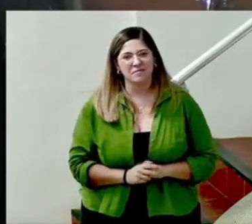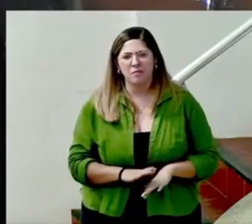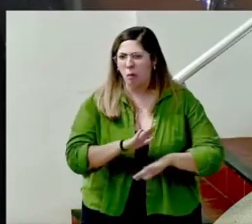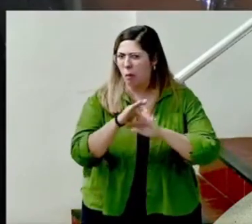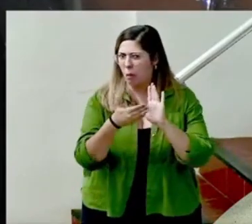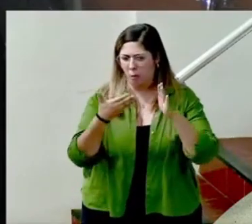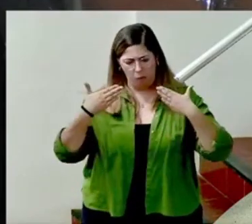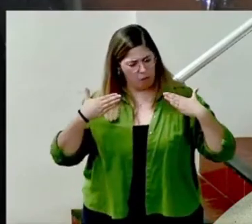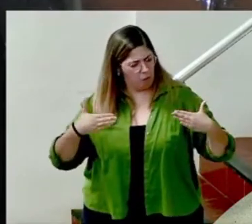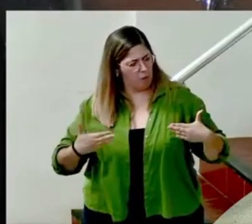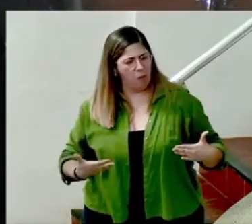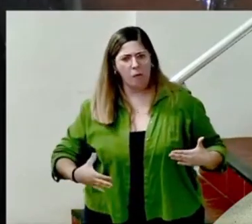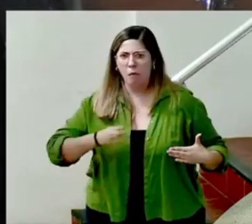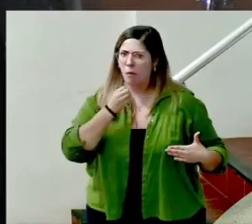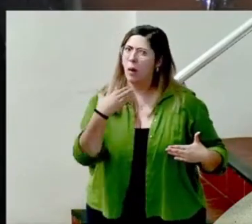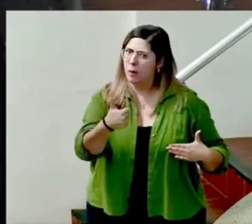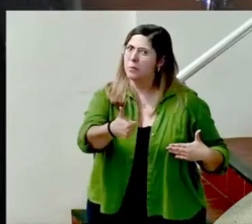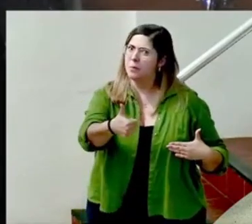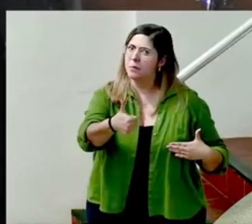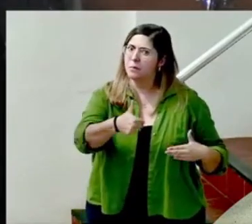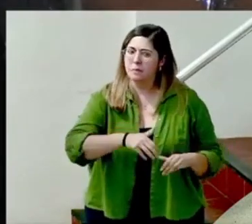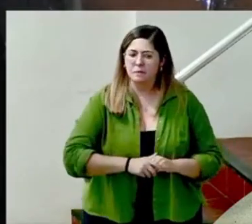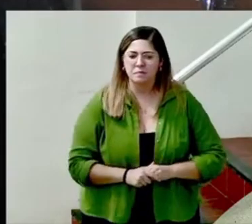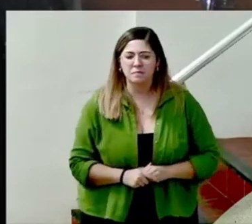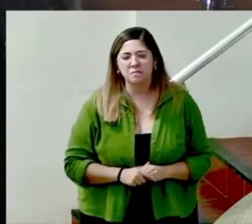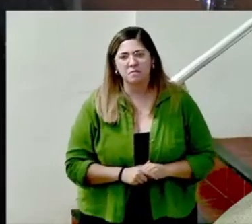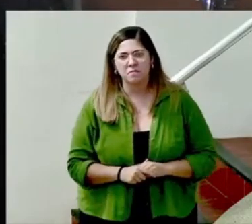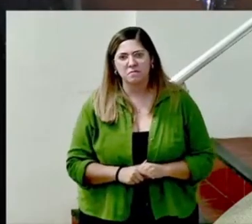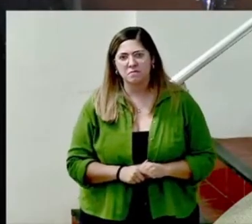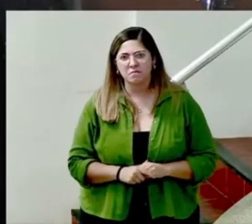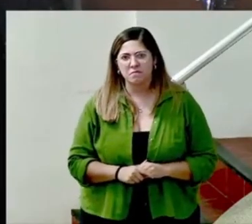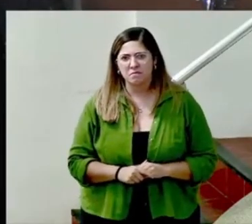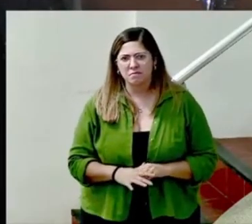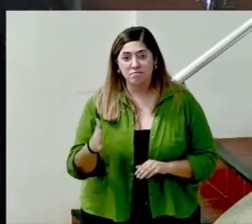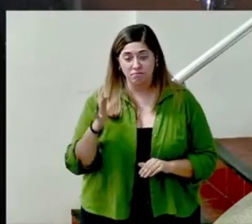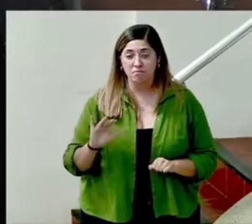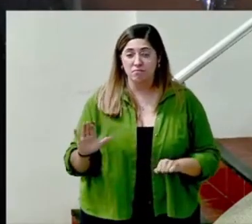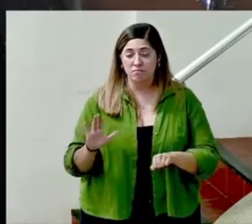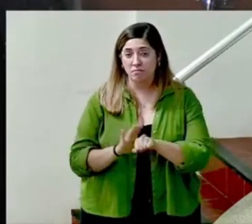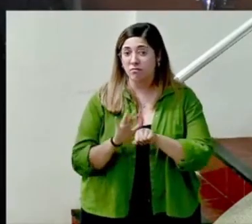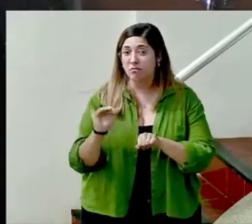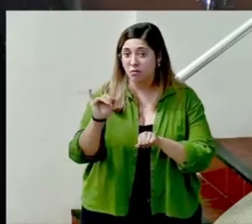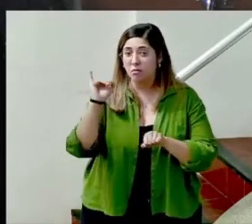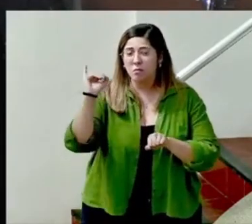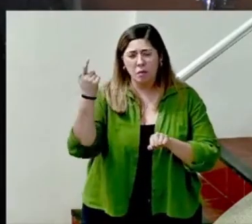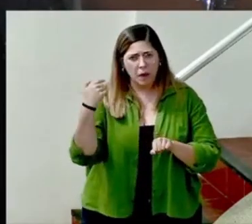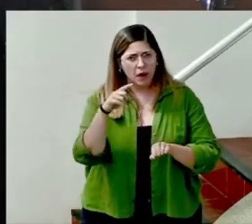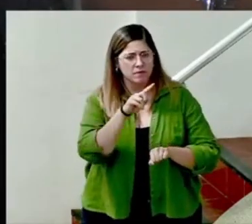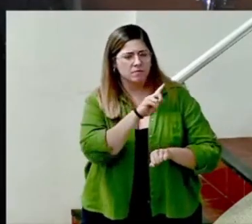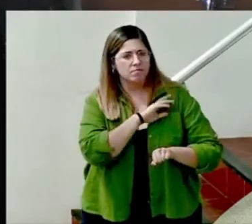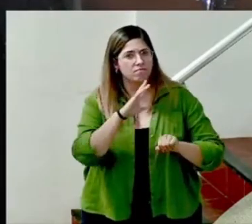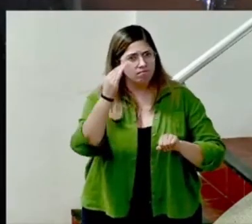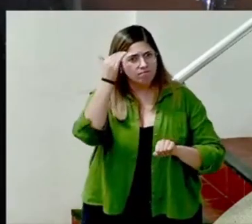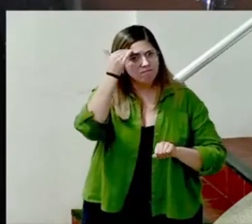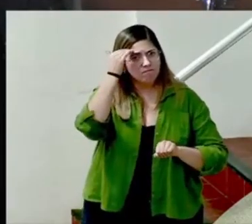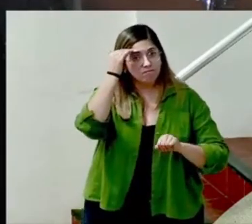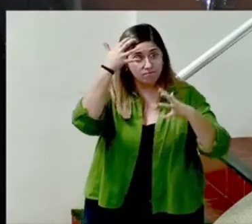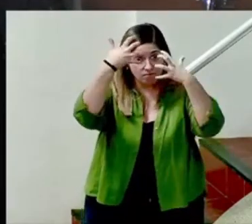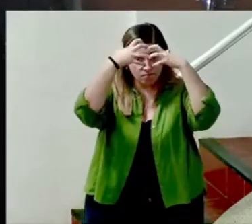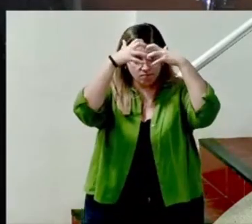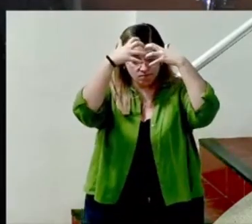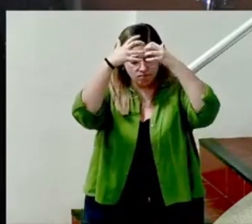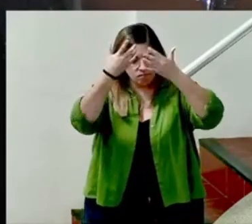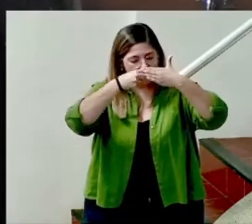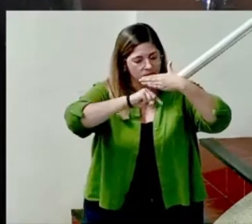todo o corpo será bom. É muito importante que possamos entender isso. O